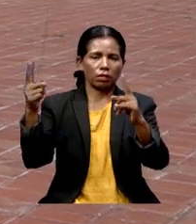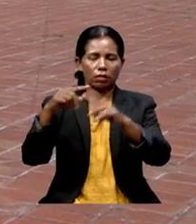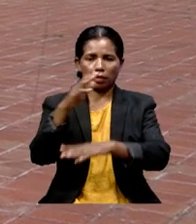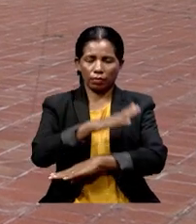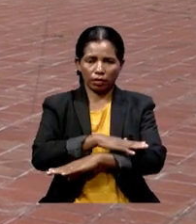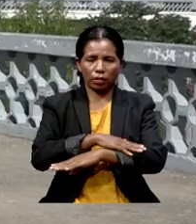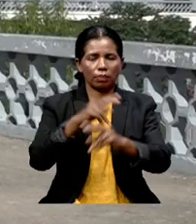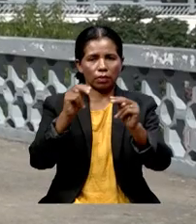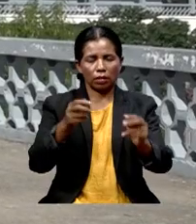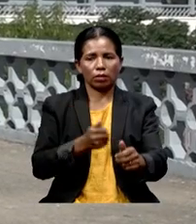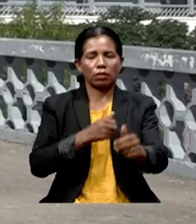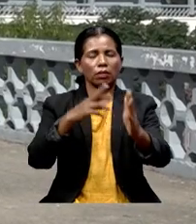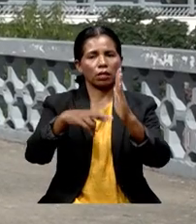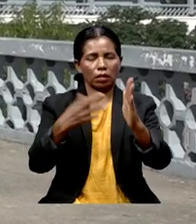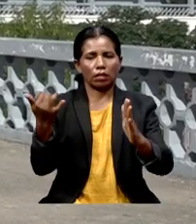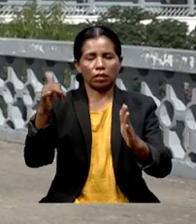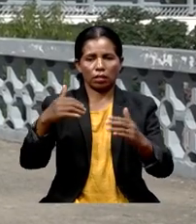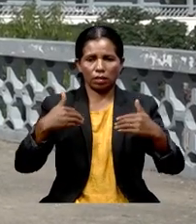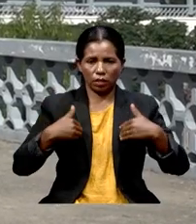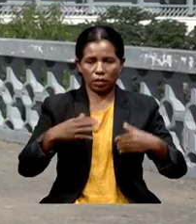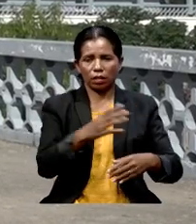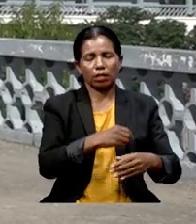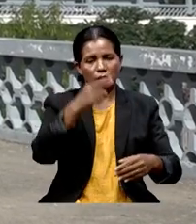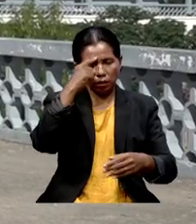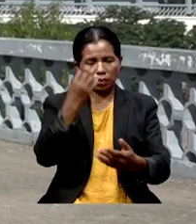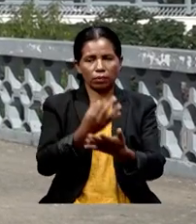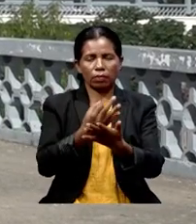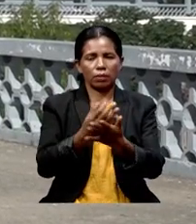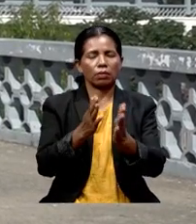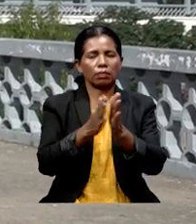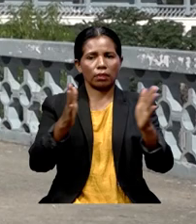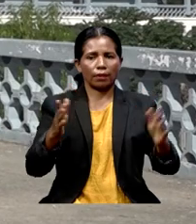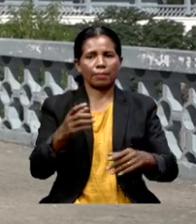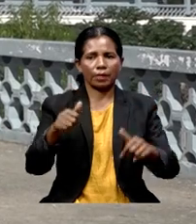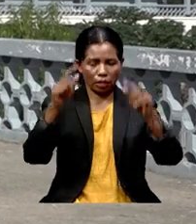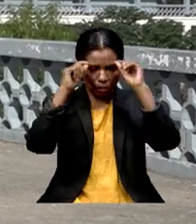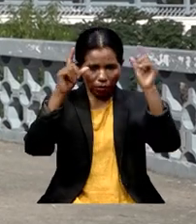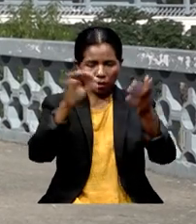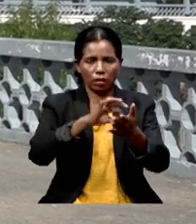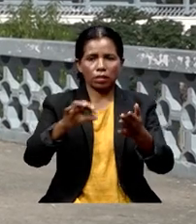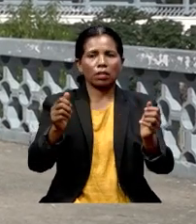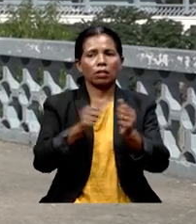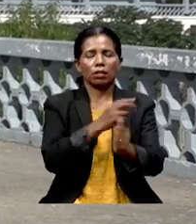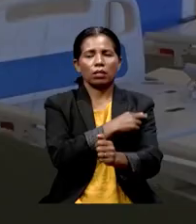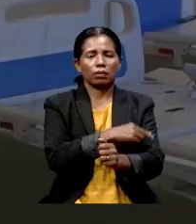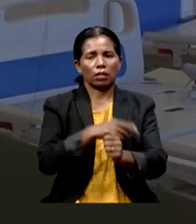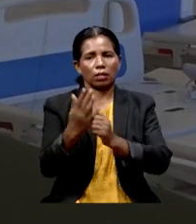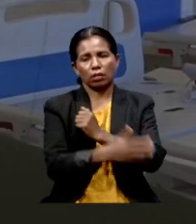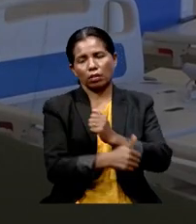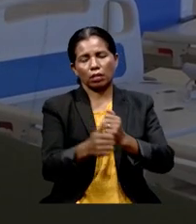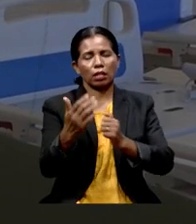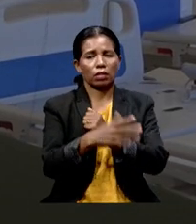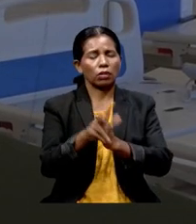mesa precisa lá tuir procedimento ne be magiha também orçamento o montante bot desde Timor-Leste assim acordo hospital Railur e na São